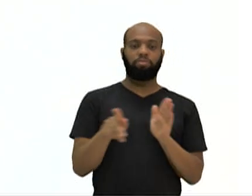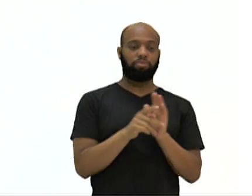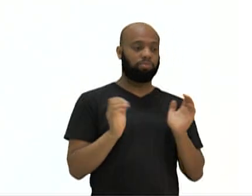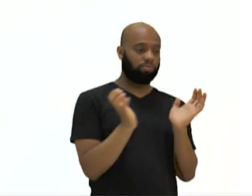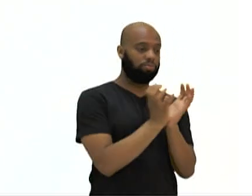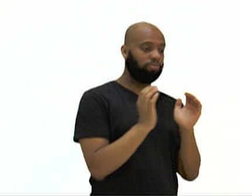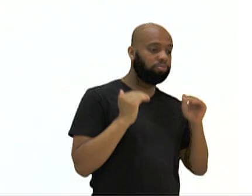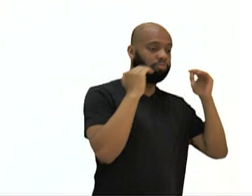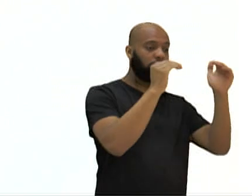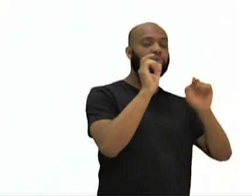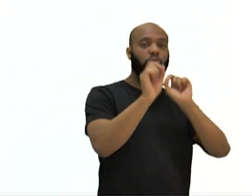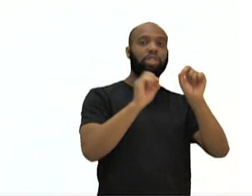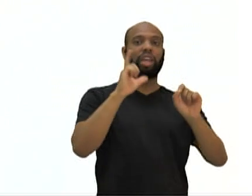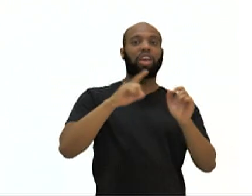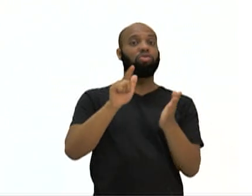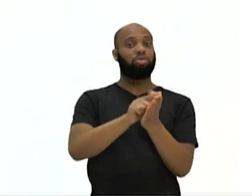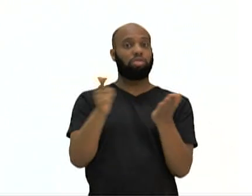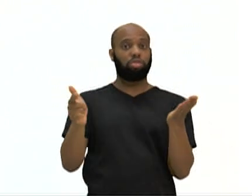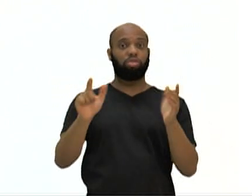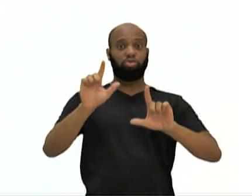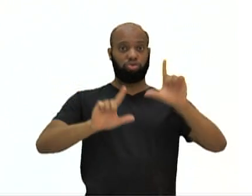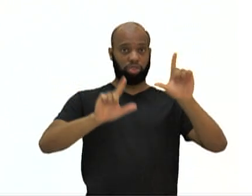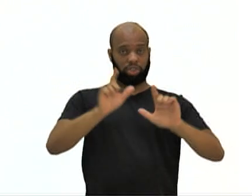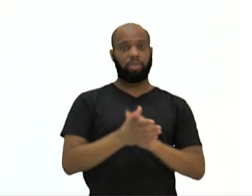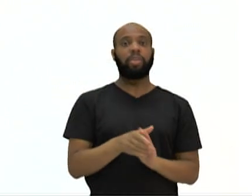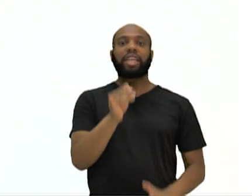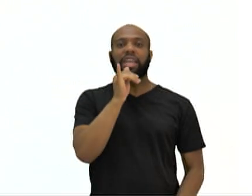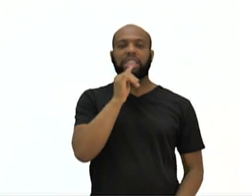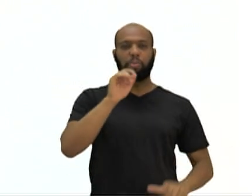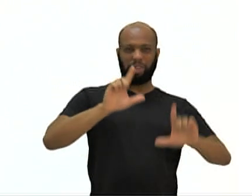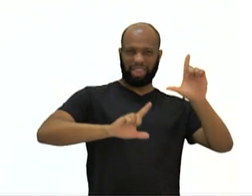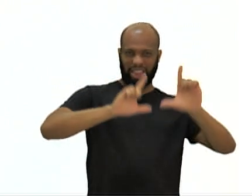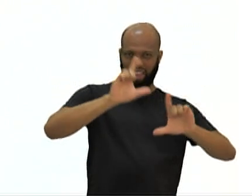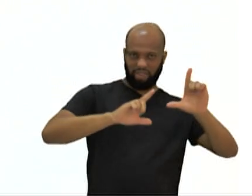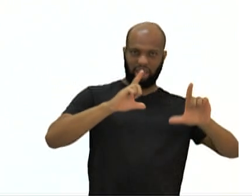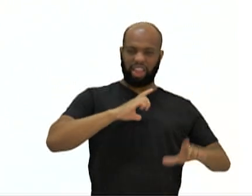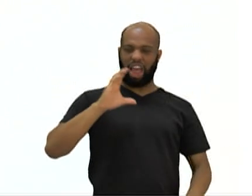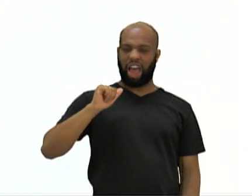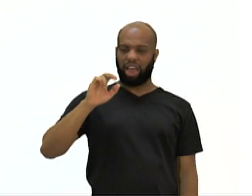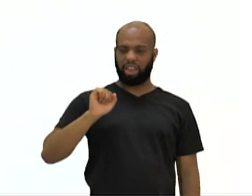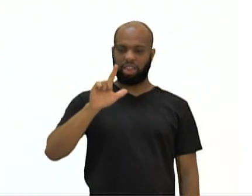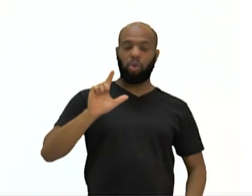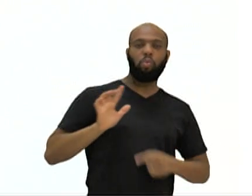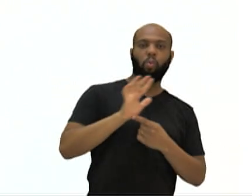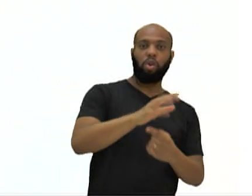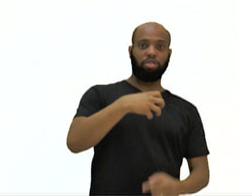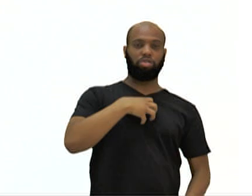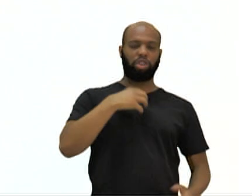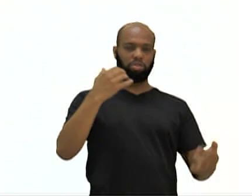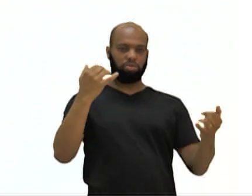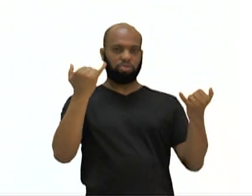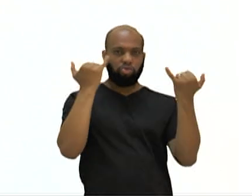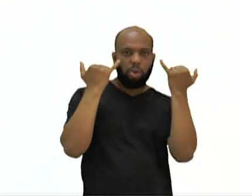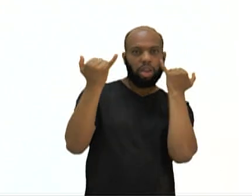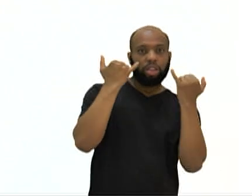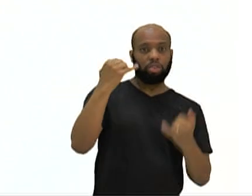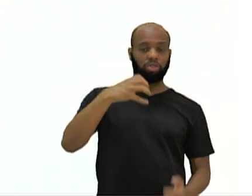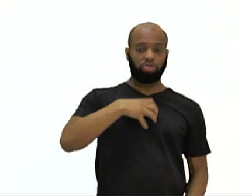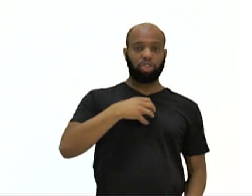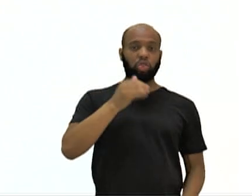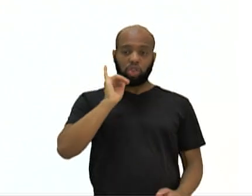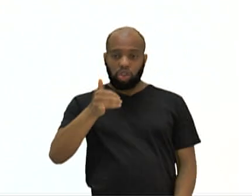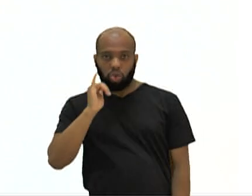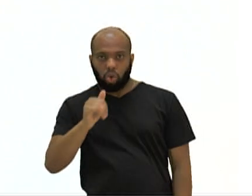dominantes podem ser os programas jornalísticos. Quando uma emissora de TV apresenta uma notícia, o modo como são narrados os fatos não